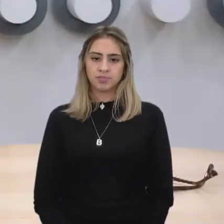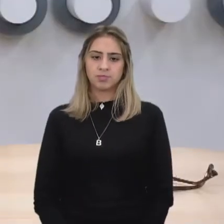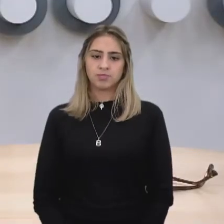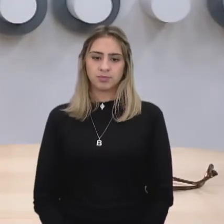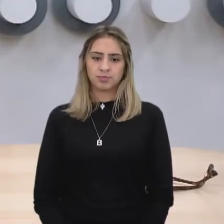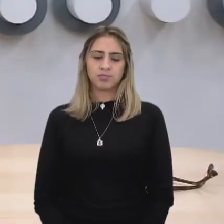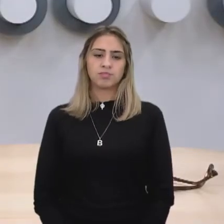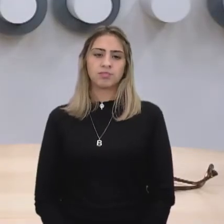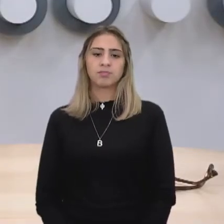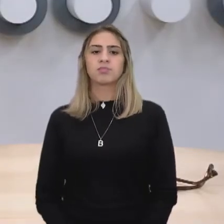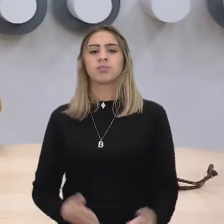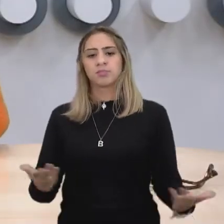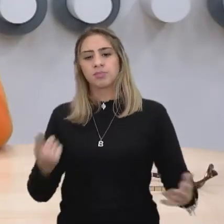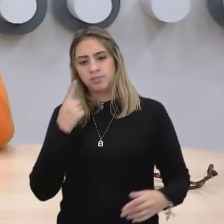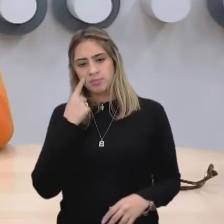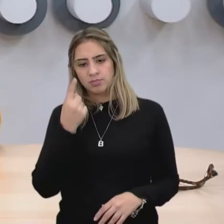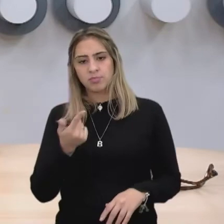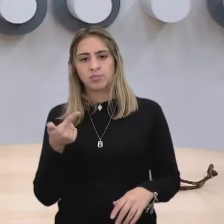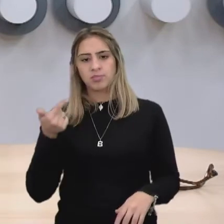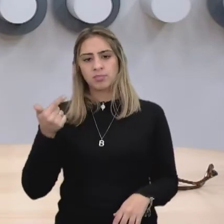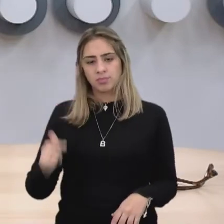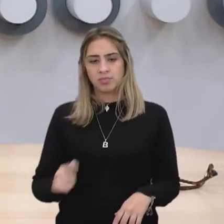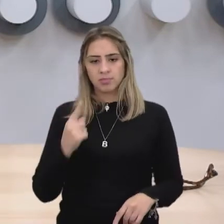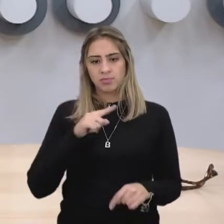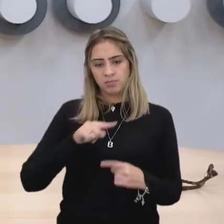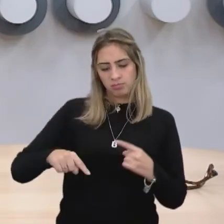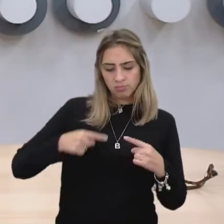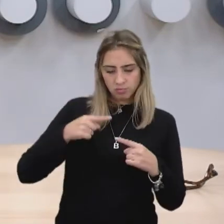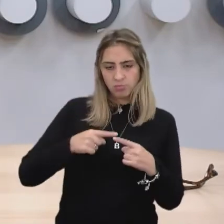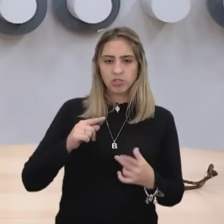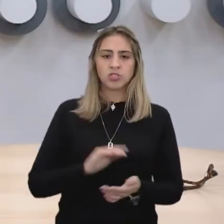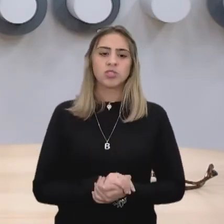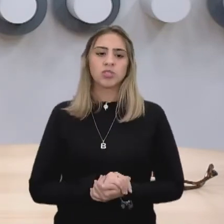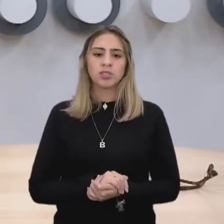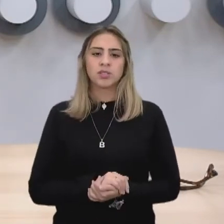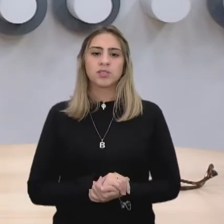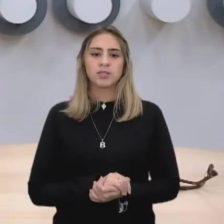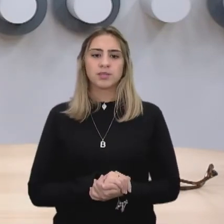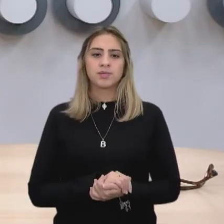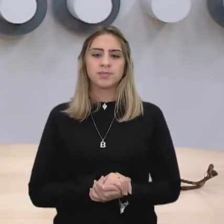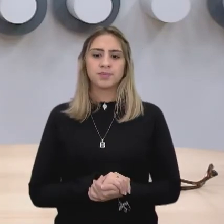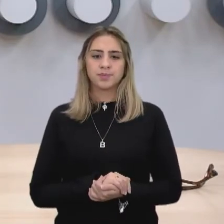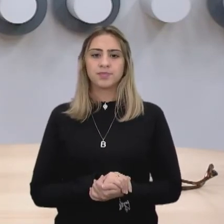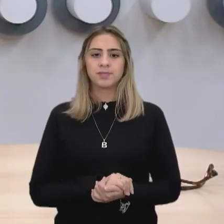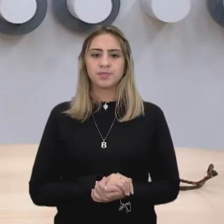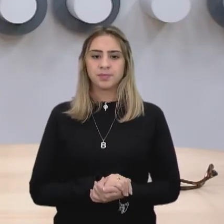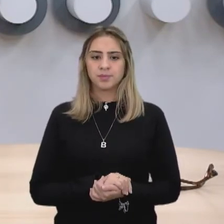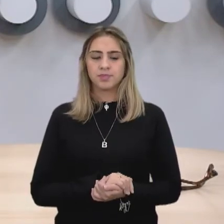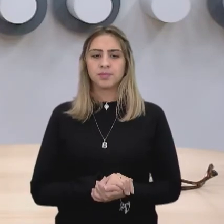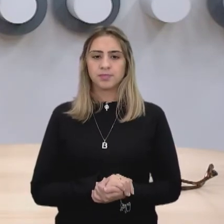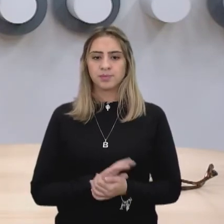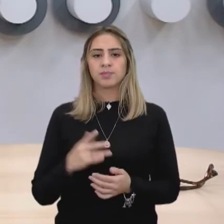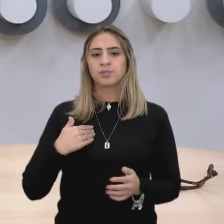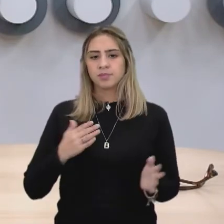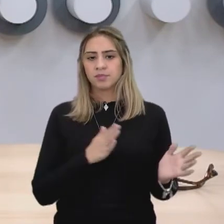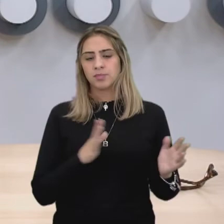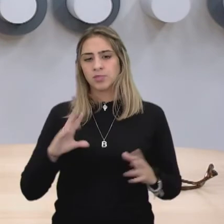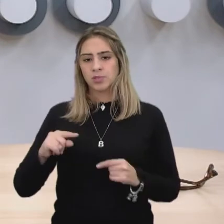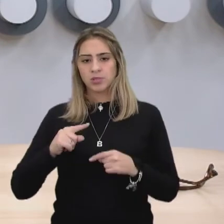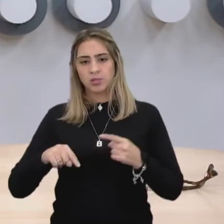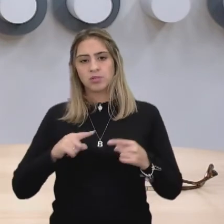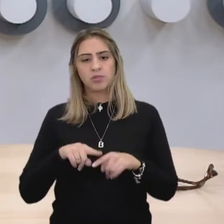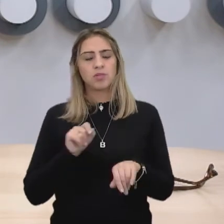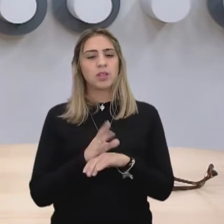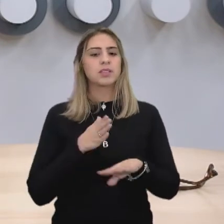É isso aí, tá vendo aí? Mais aí um objetivo aí, né? Eu vou passar aí todos os objetivos, né? Porque